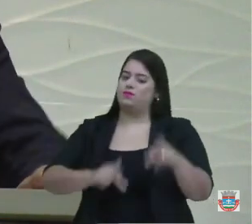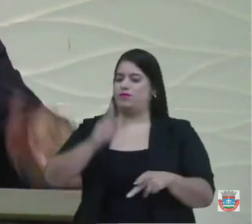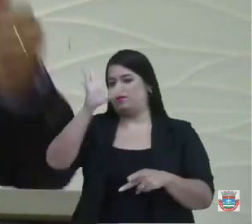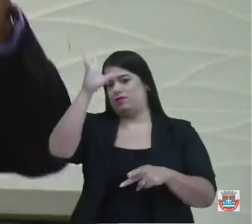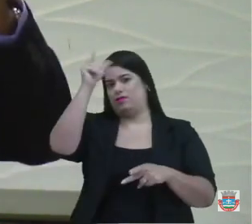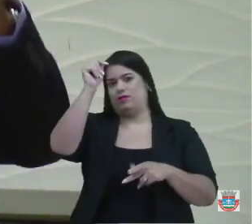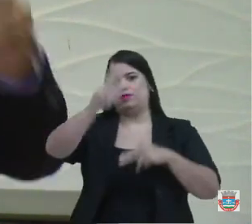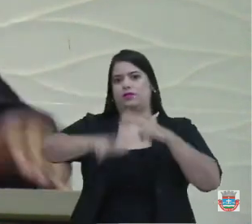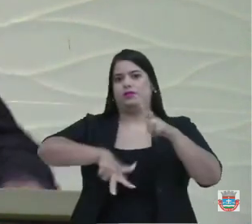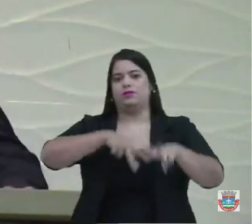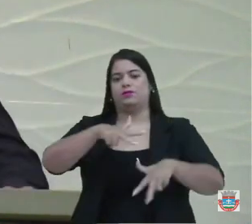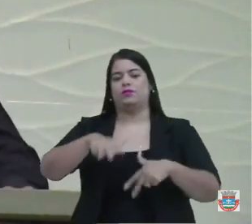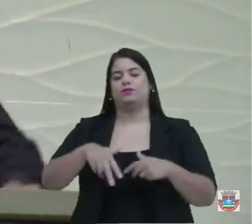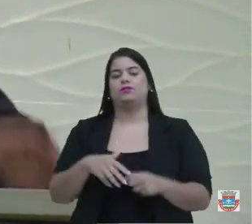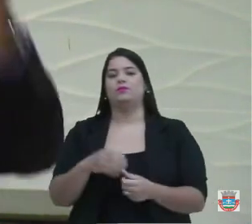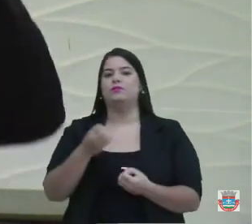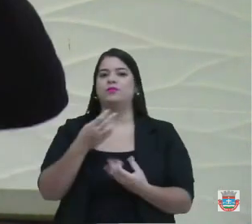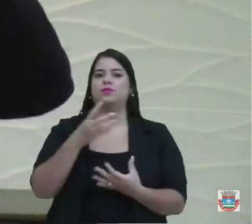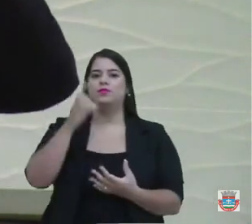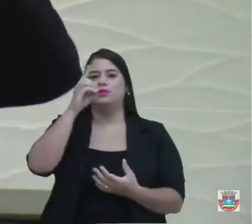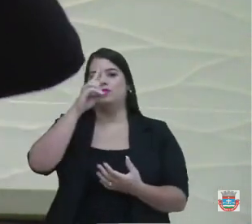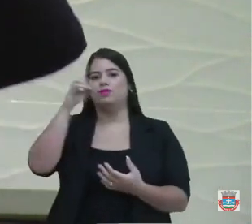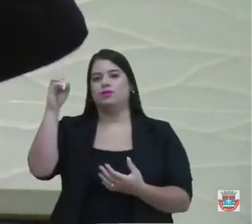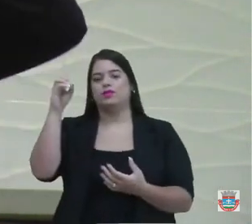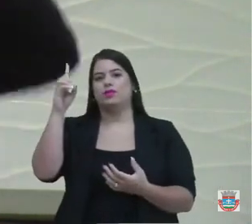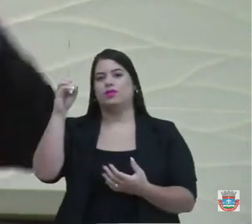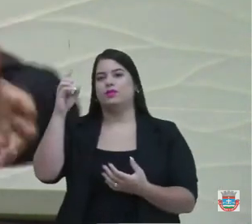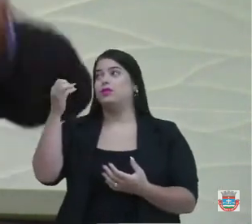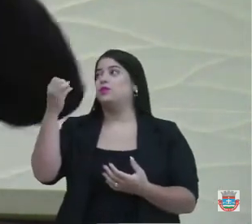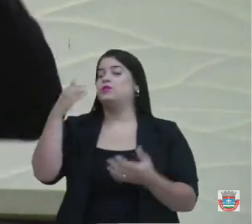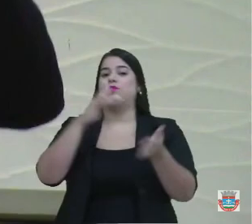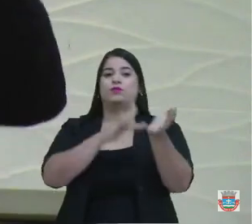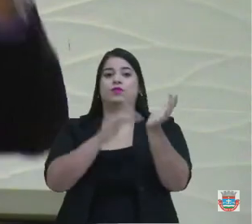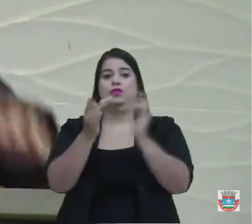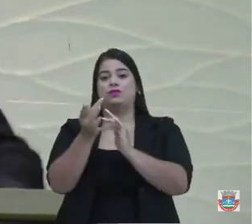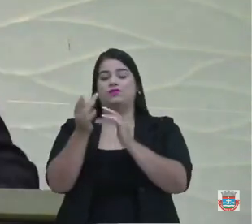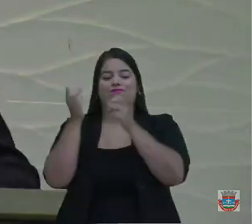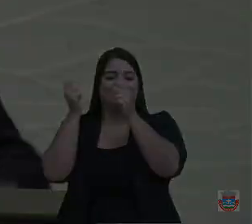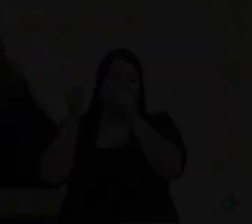Una. Um bom dia e que o bom Jesus abençoe todos os São Bentenses.